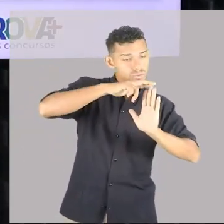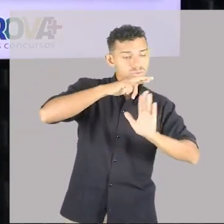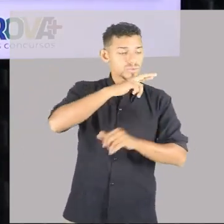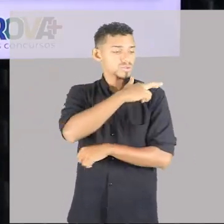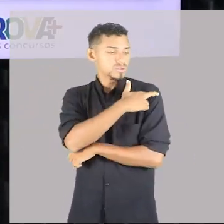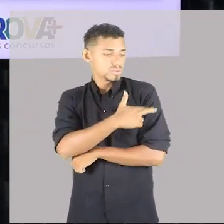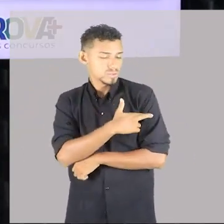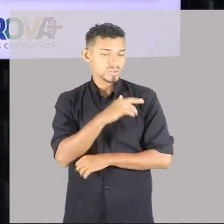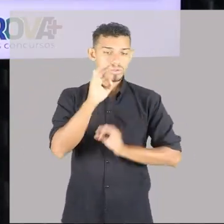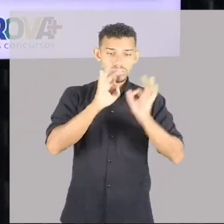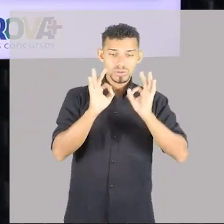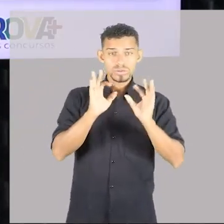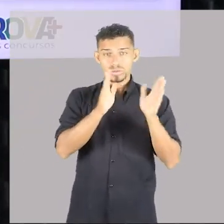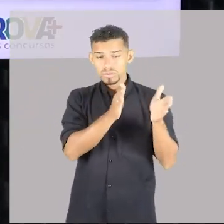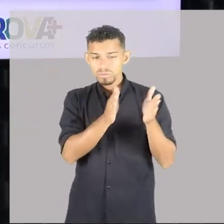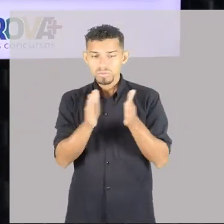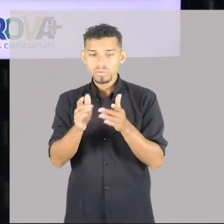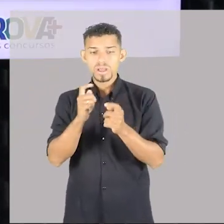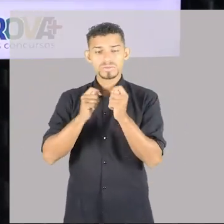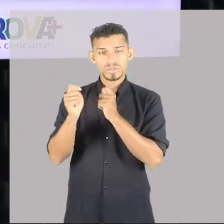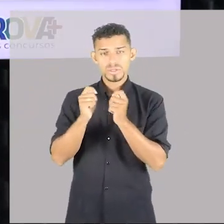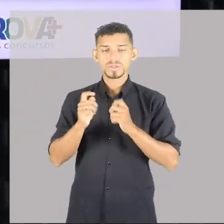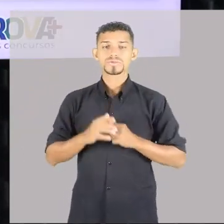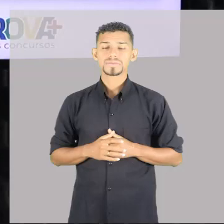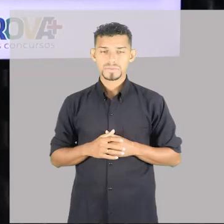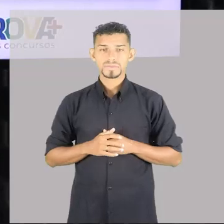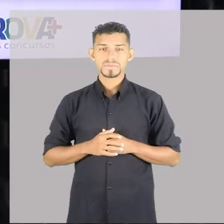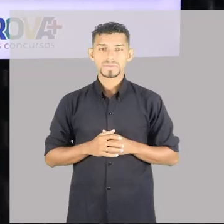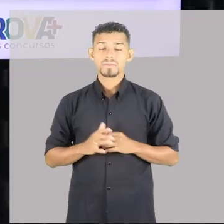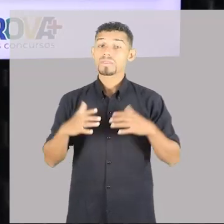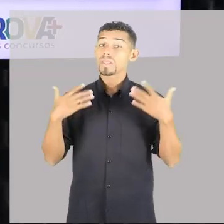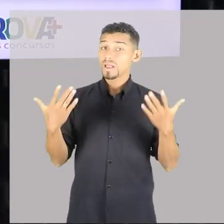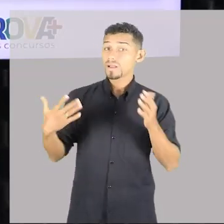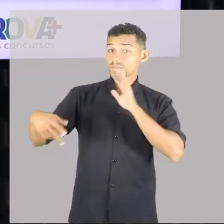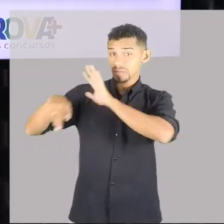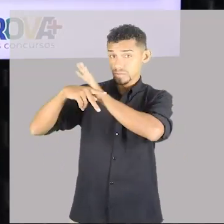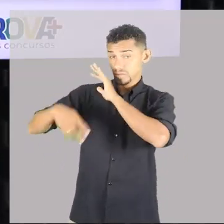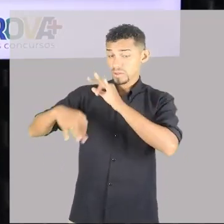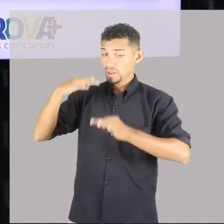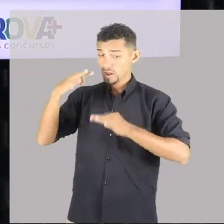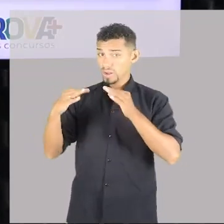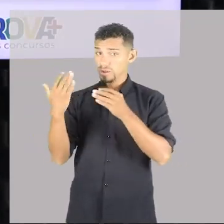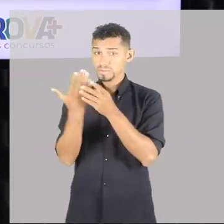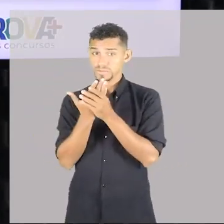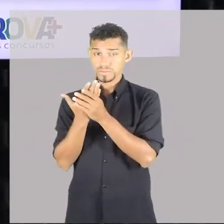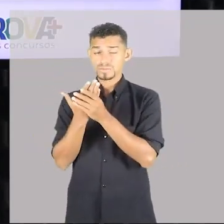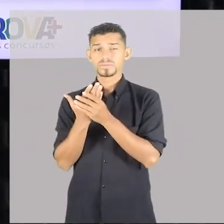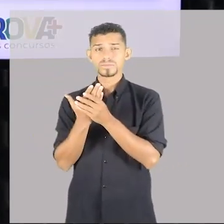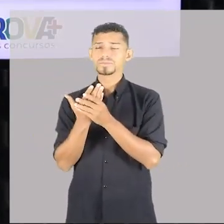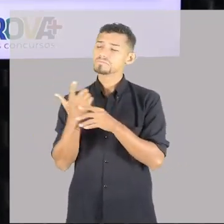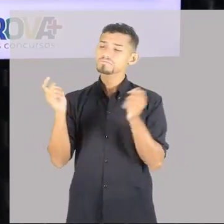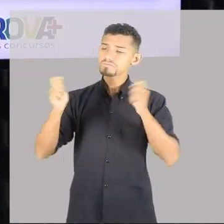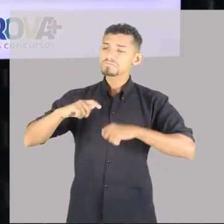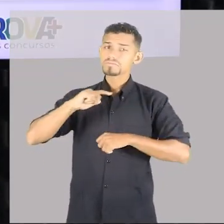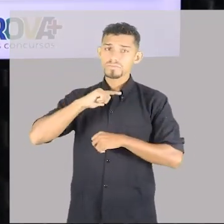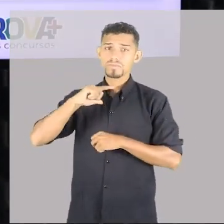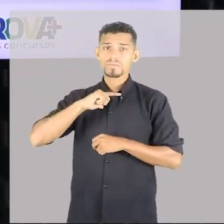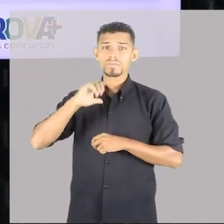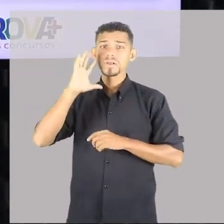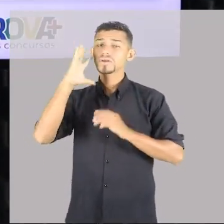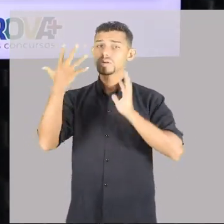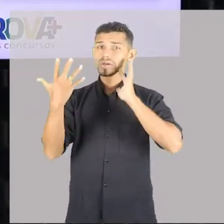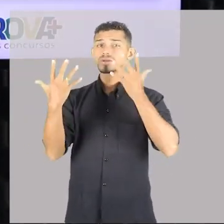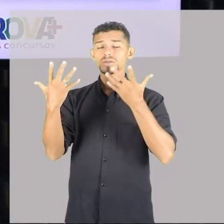processo administrativo. Ora, assim como no processo judicial, você tem possibilidade de entrar